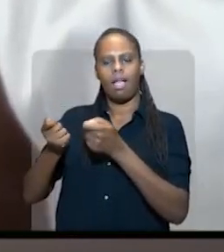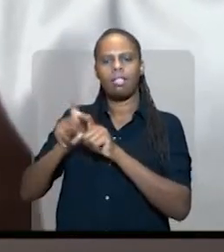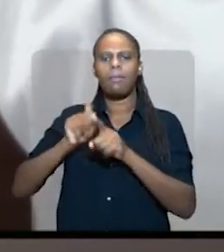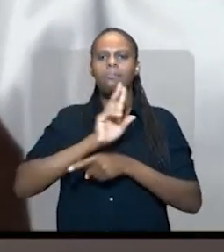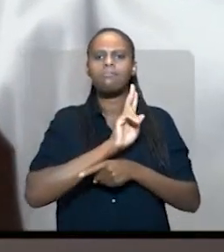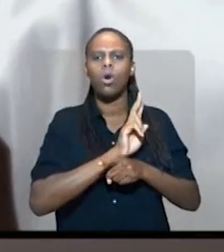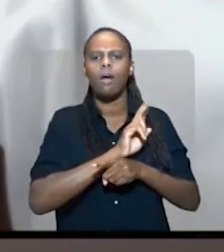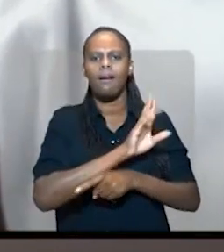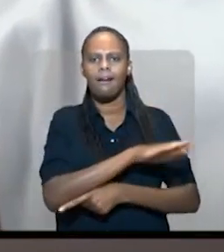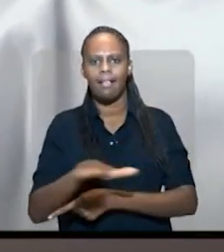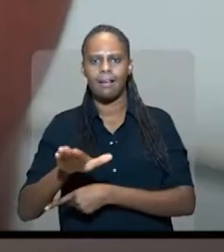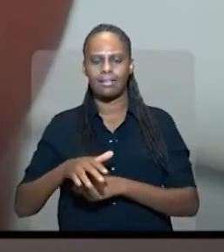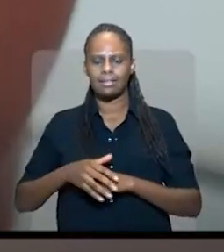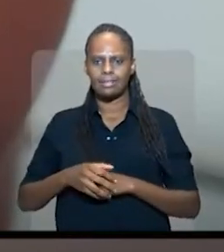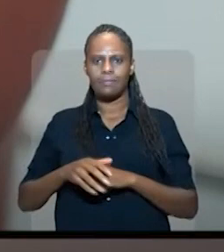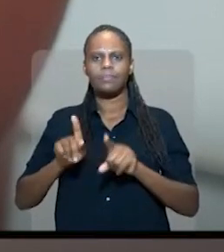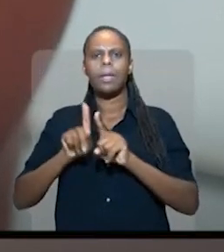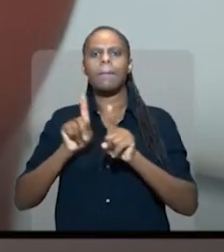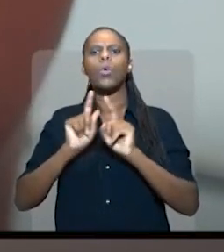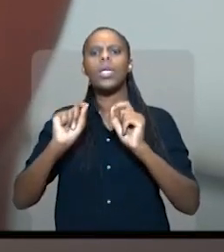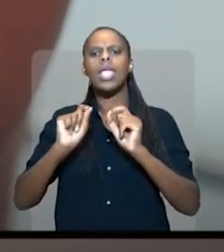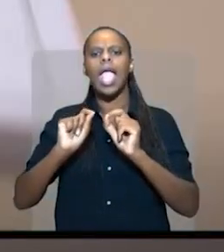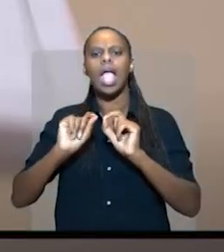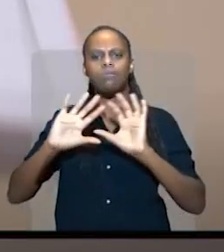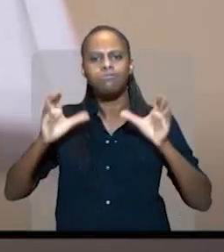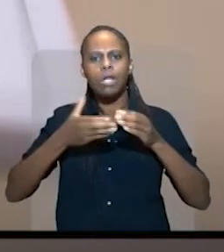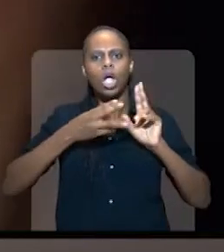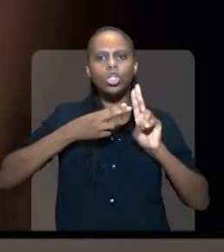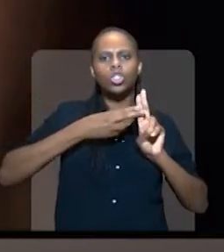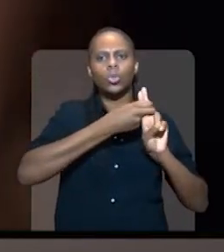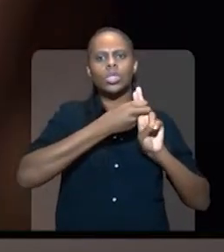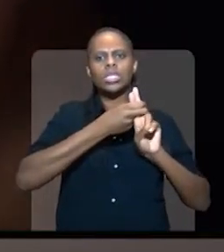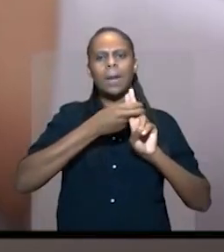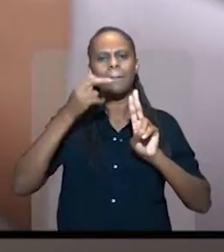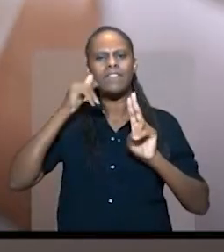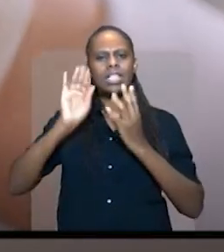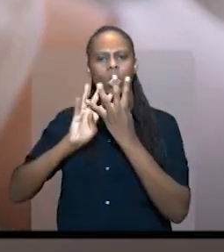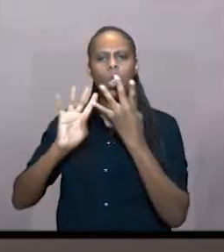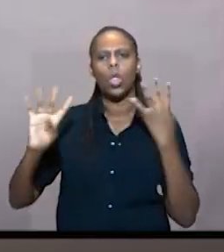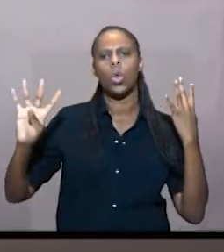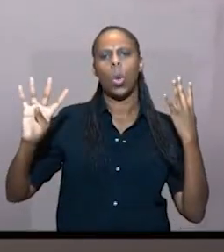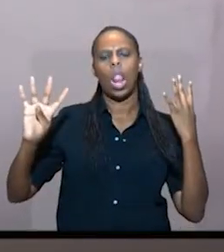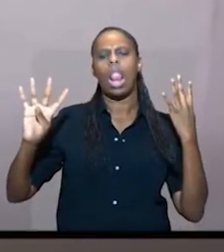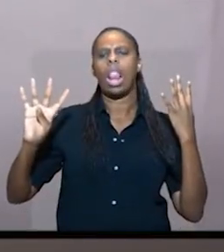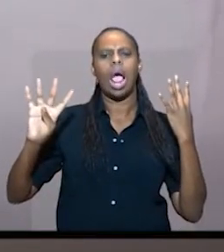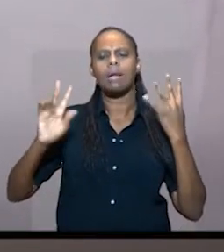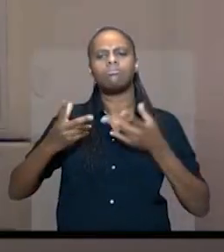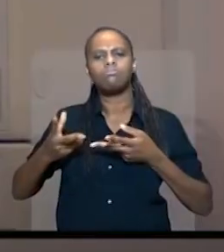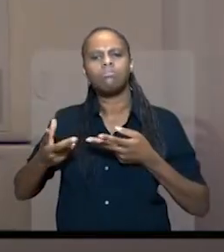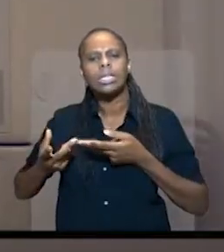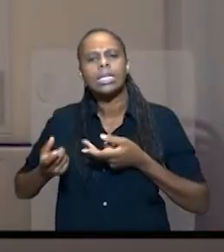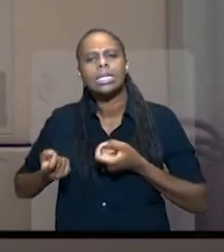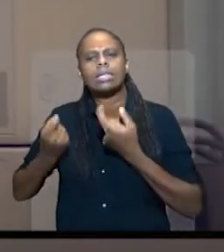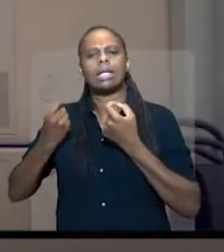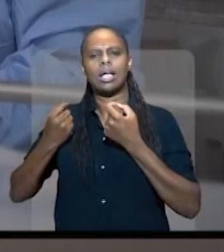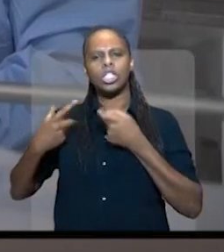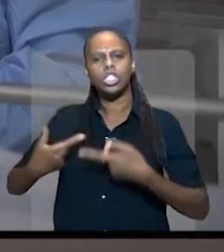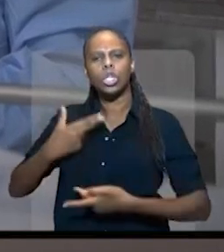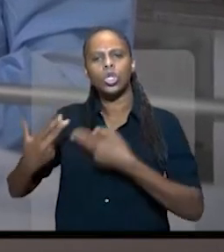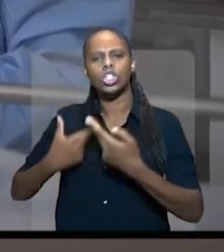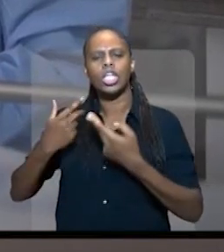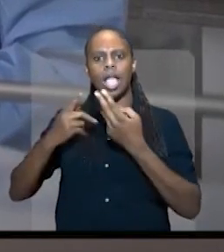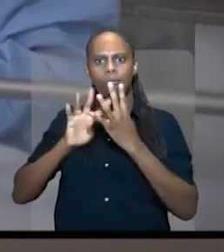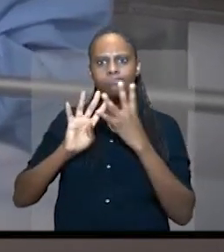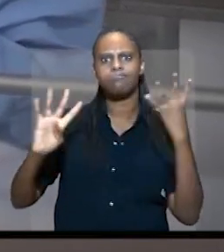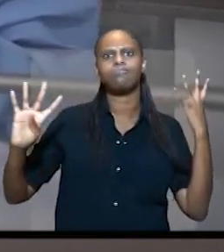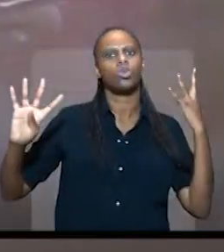e proteger nossas crianças. Lula vai implantar o mutirão do SUS para zerar as filas de consultas, exames e cirurgias que